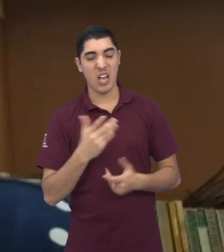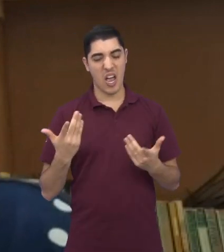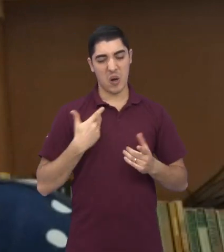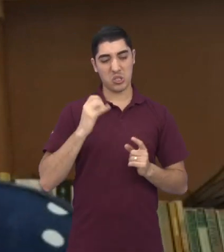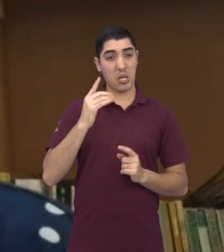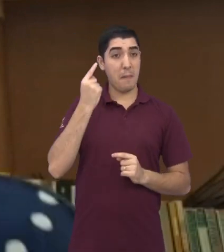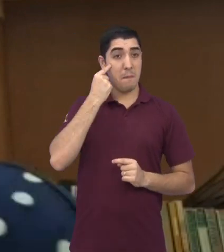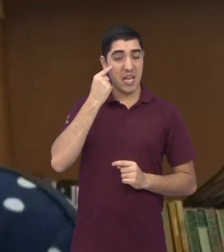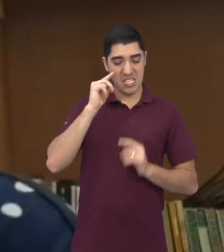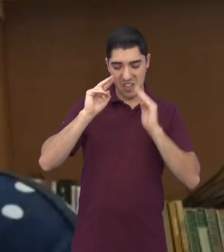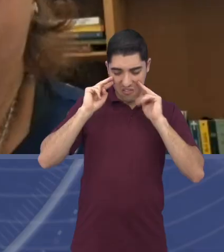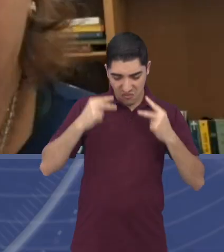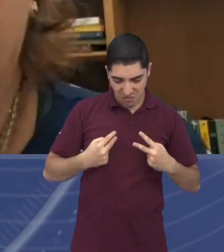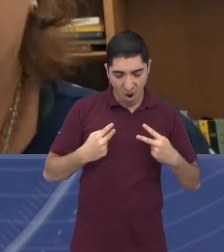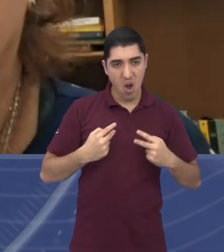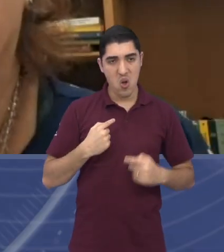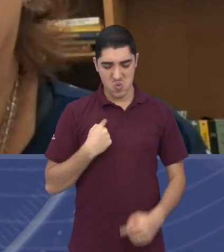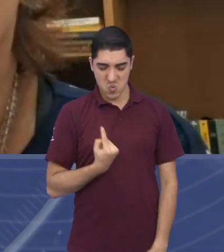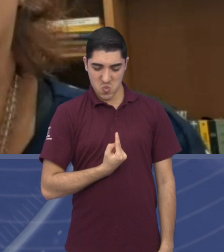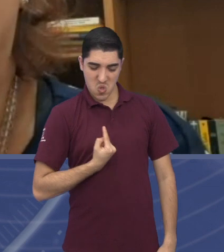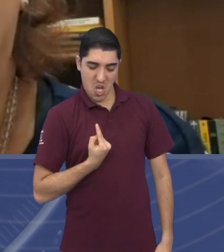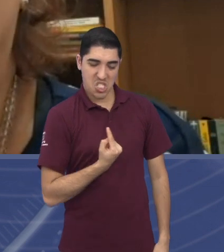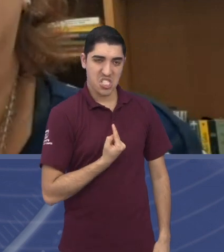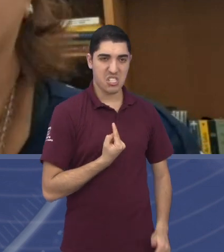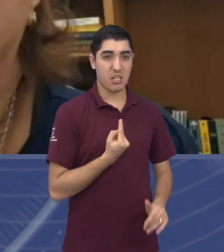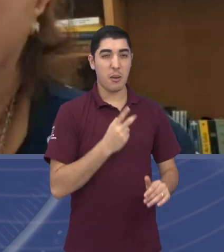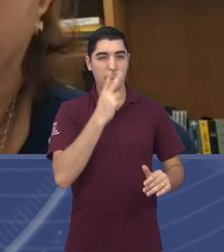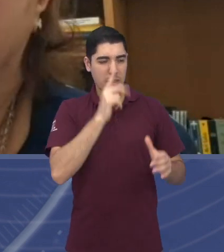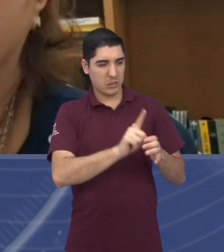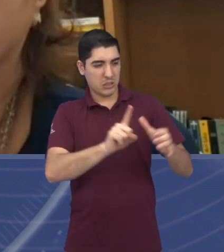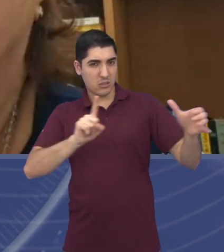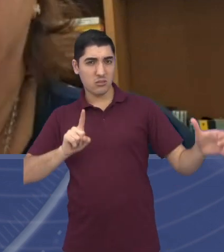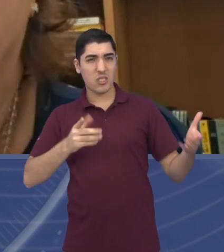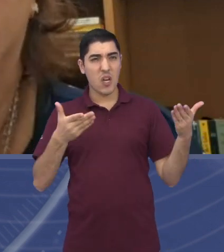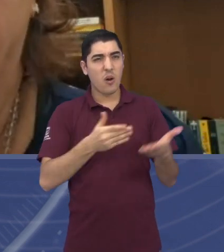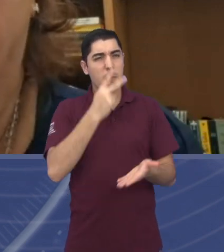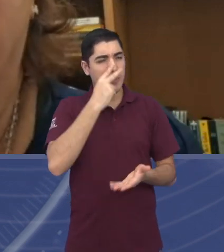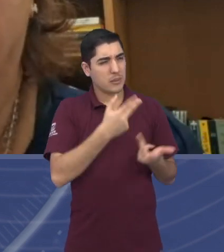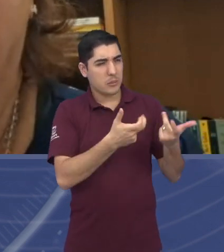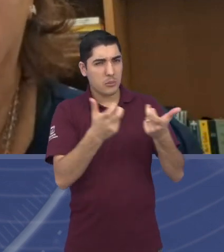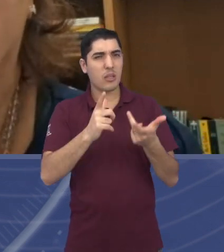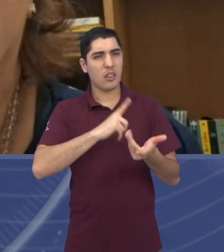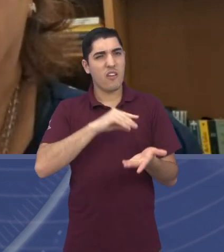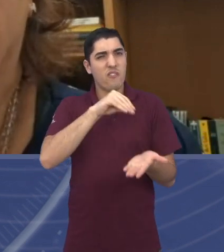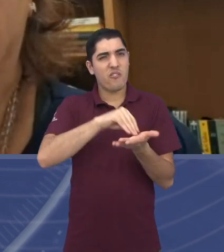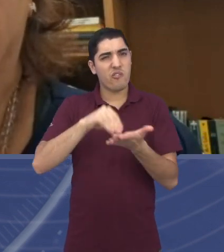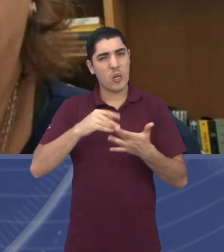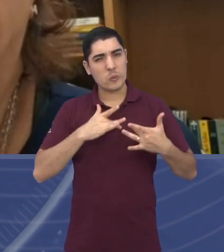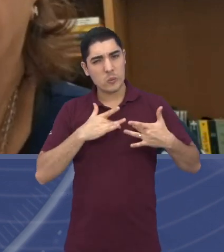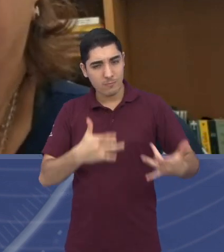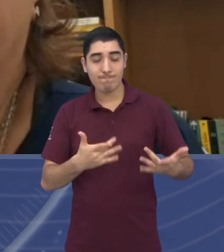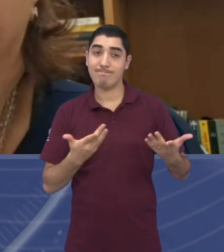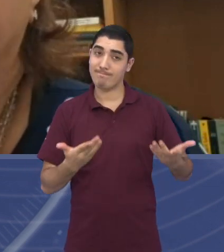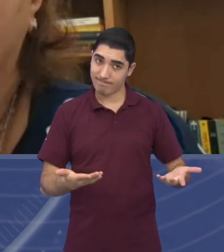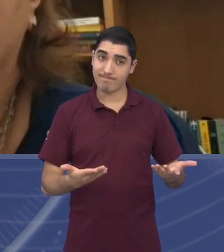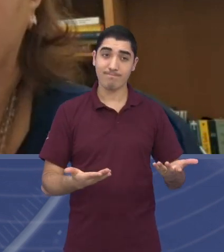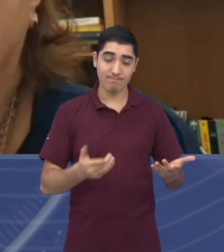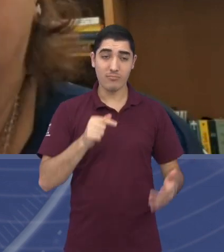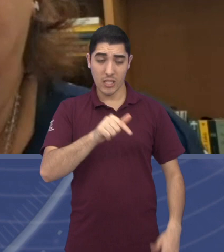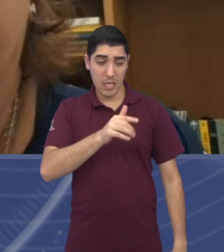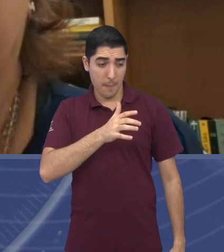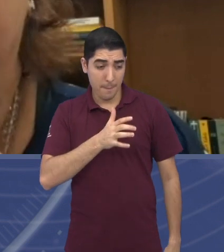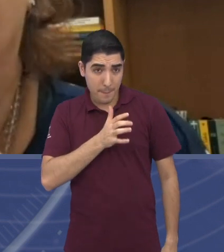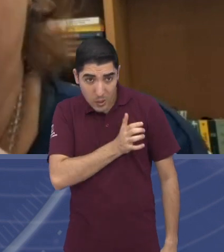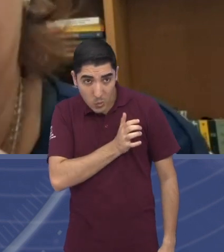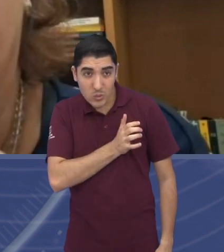com essa estupidez com que temos vivido os últimos tempos de falta de solidariedade. Então, esse preconceito